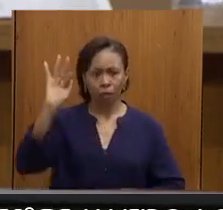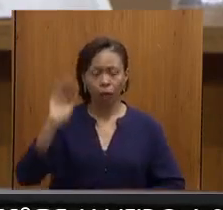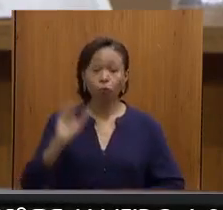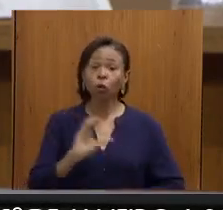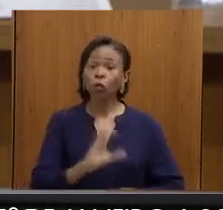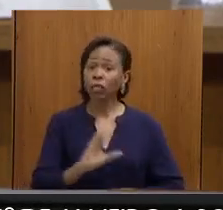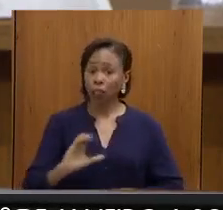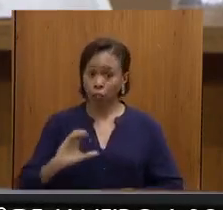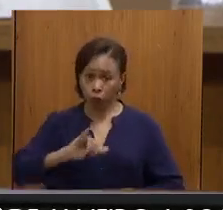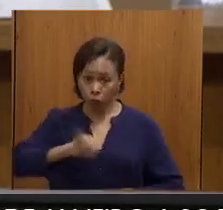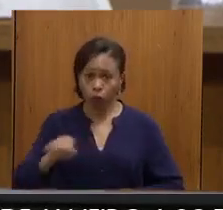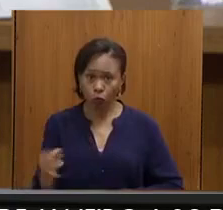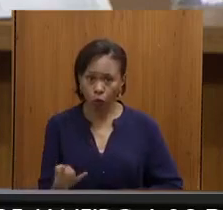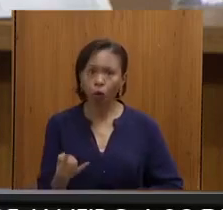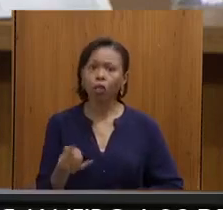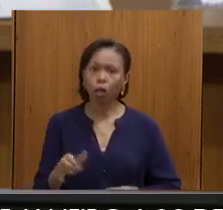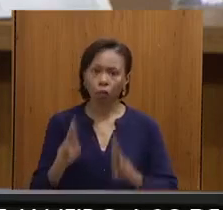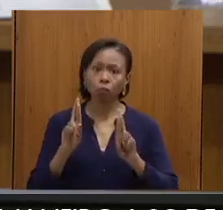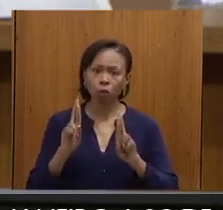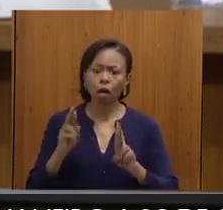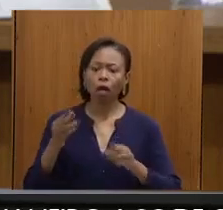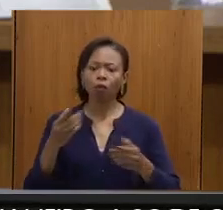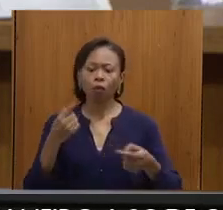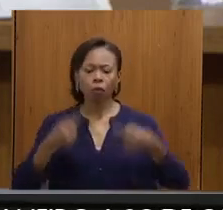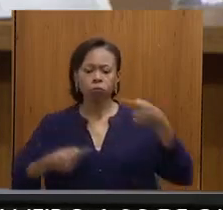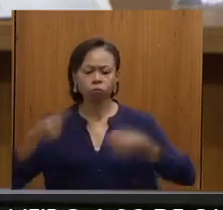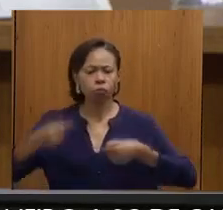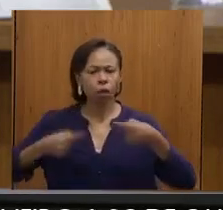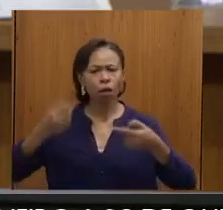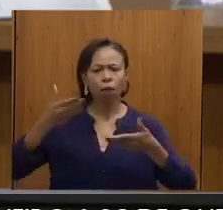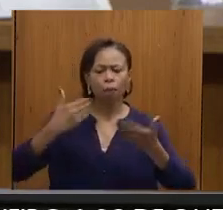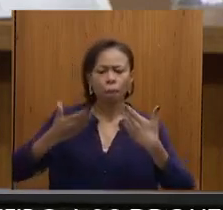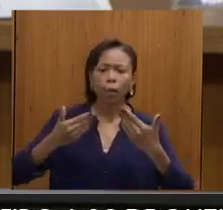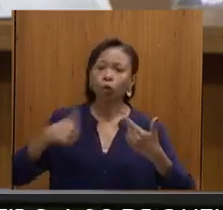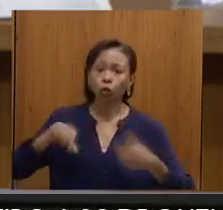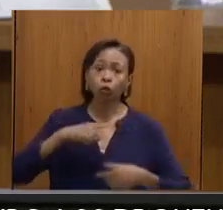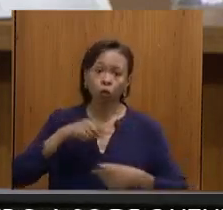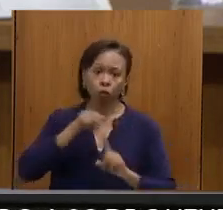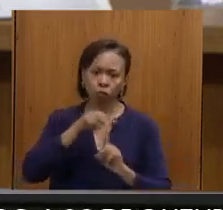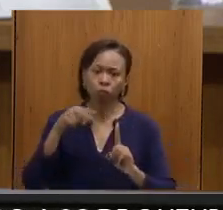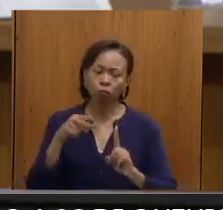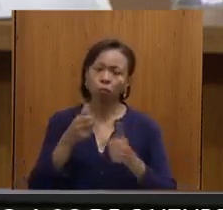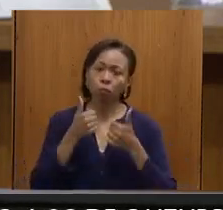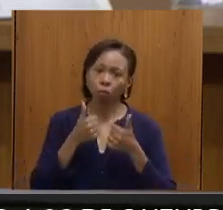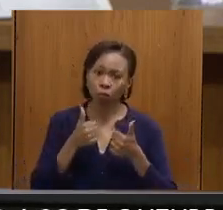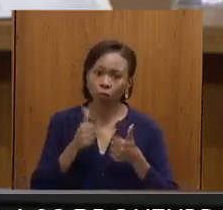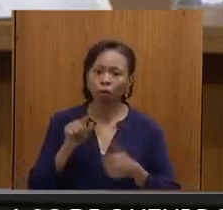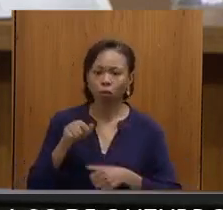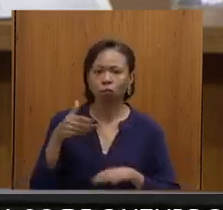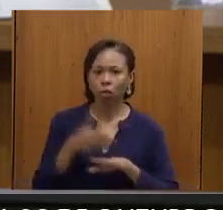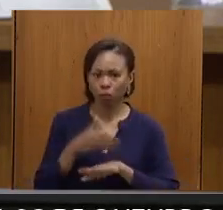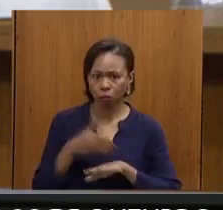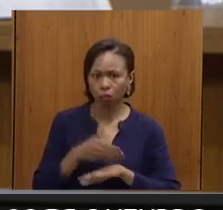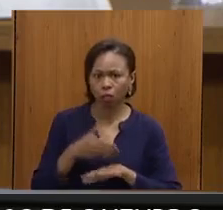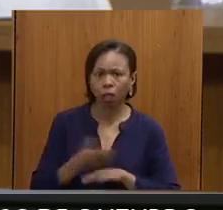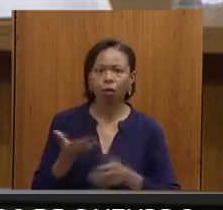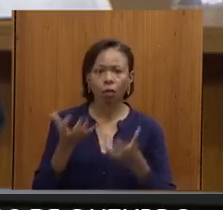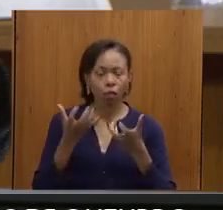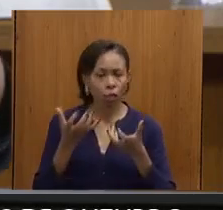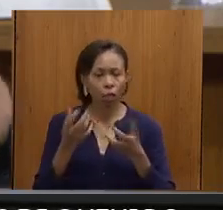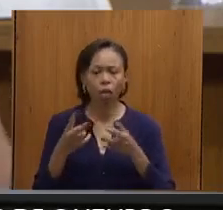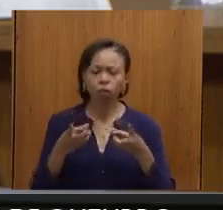de Justiça tem empreendido essas discussões, nós vemos com ótimos olhos a participação nesse processo, queremos escutar,